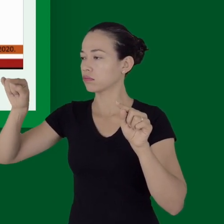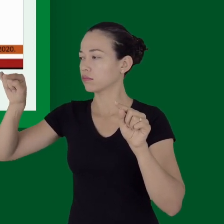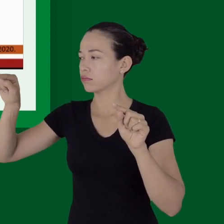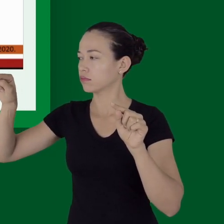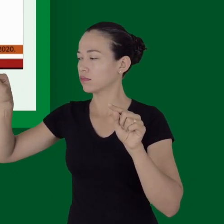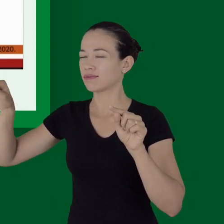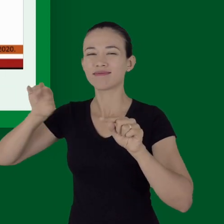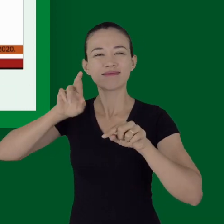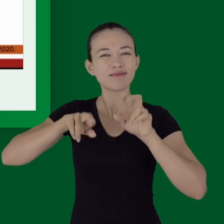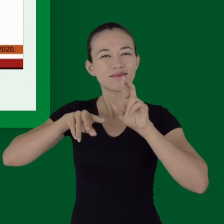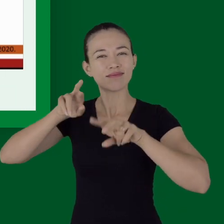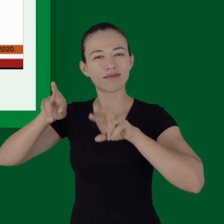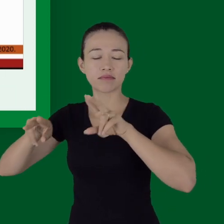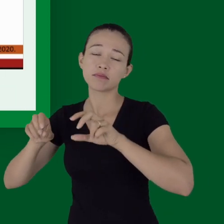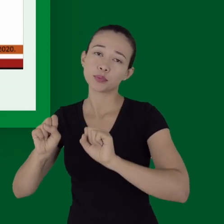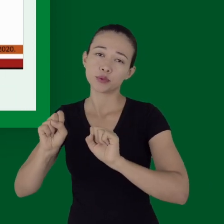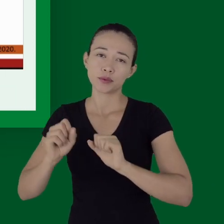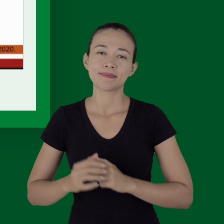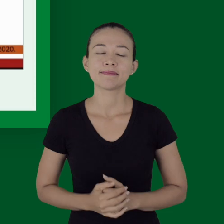diferente.